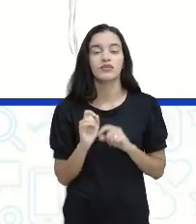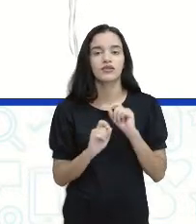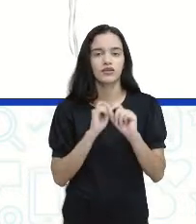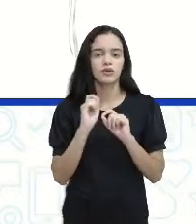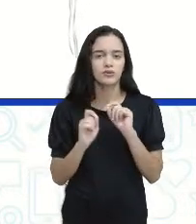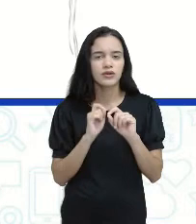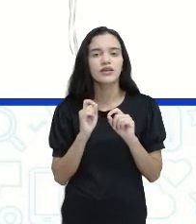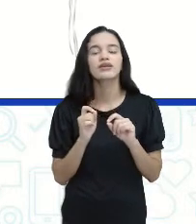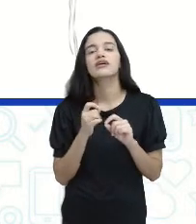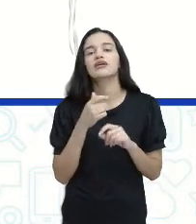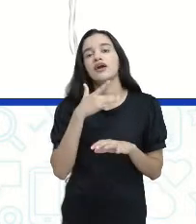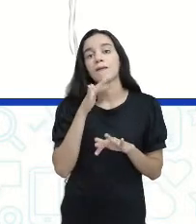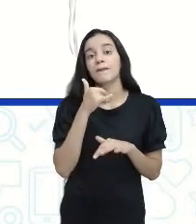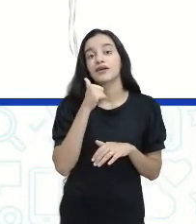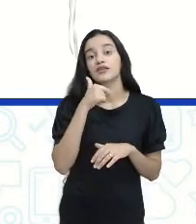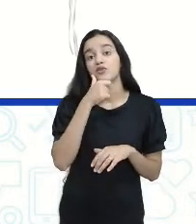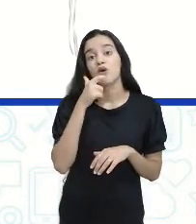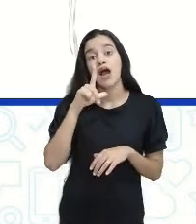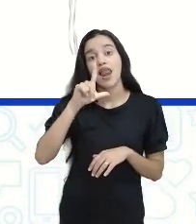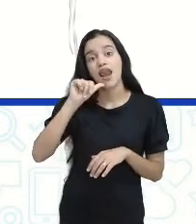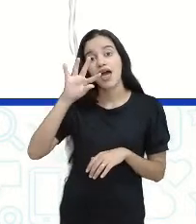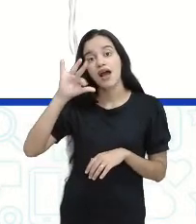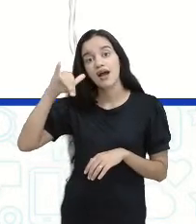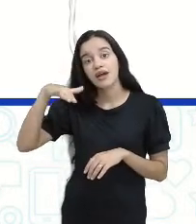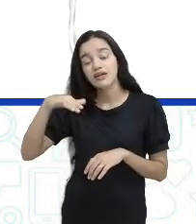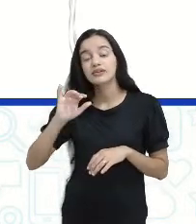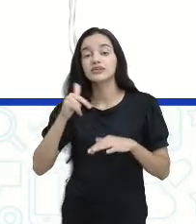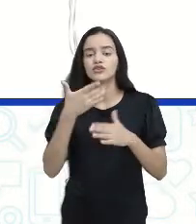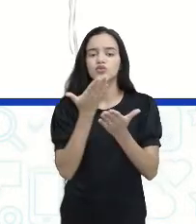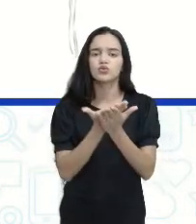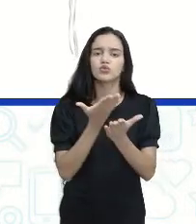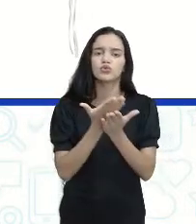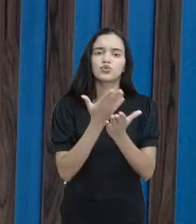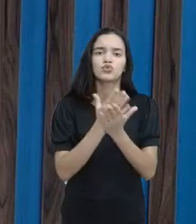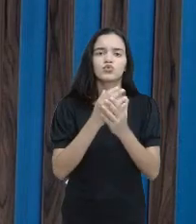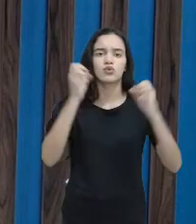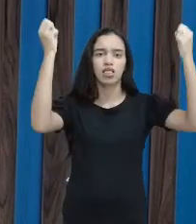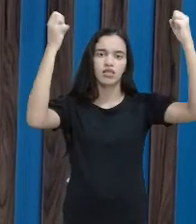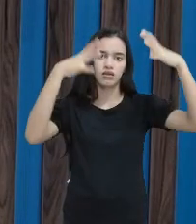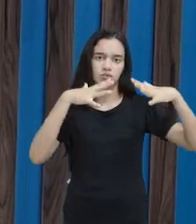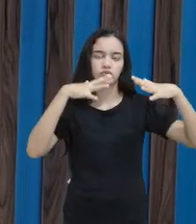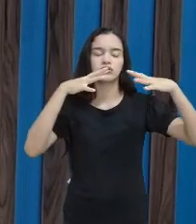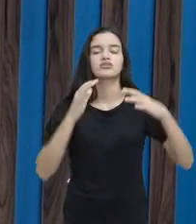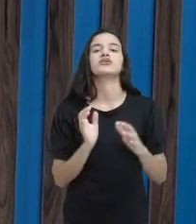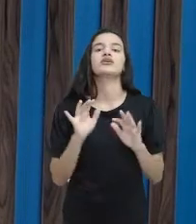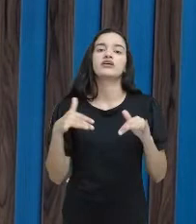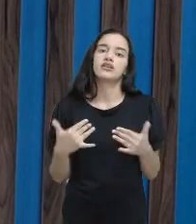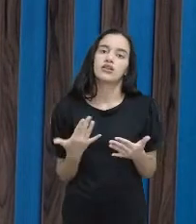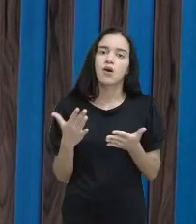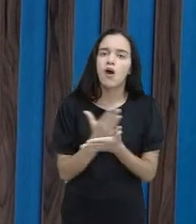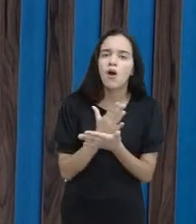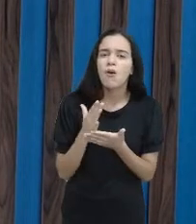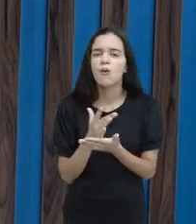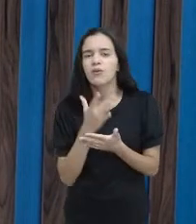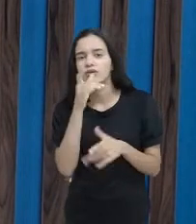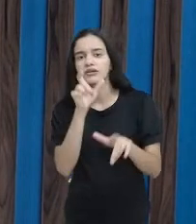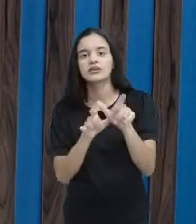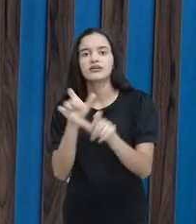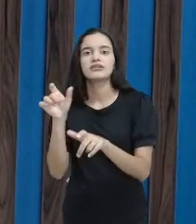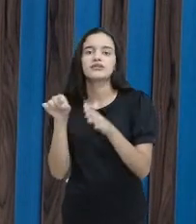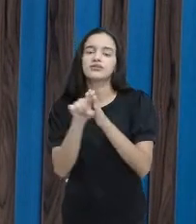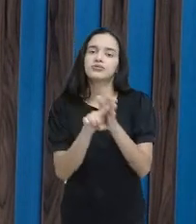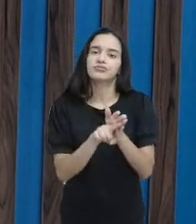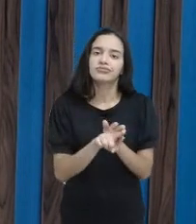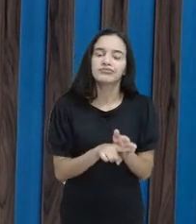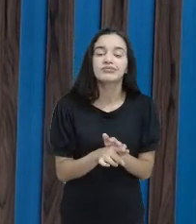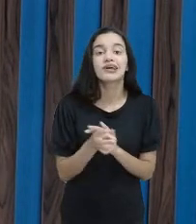do latim hélios, tá certo? Identificado em um estudo da luz. Então, alguns cientistas estudando a